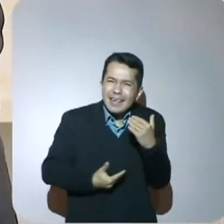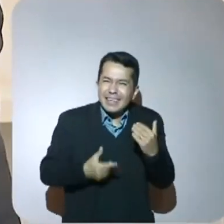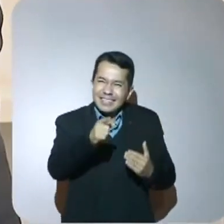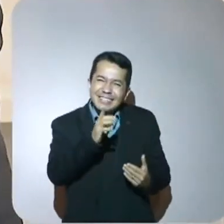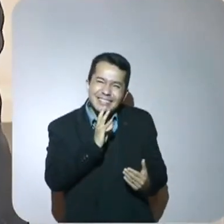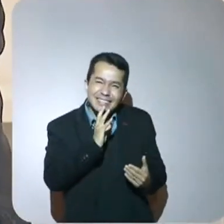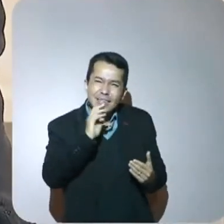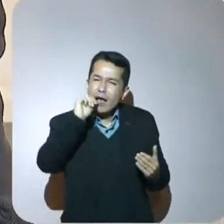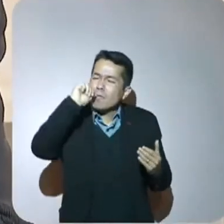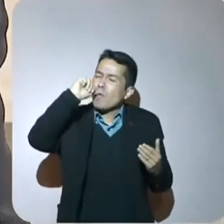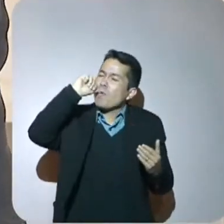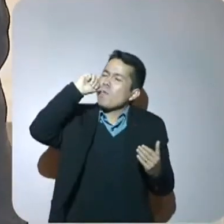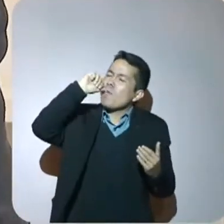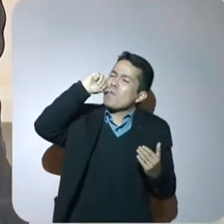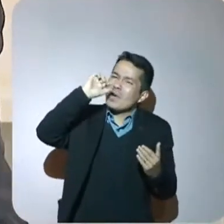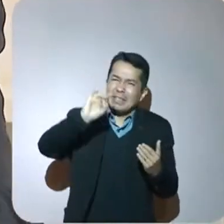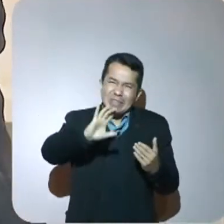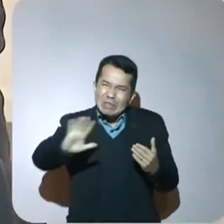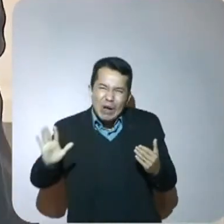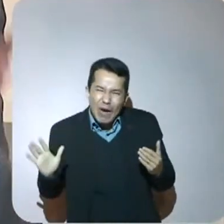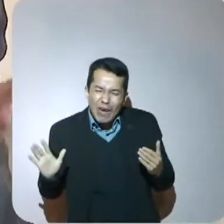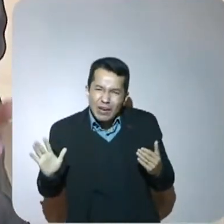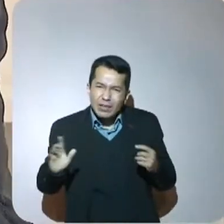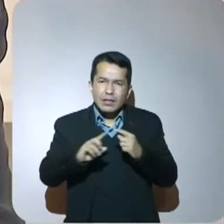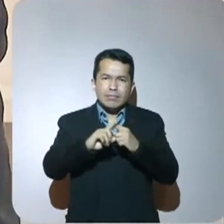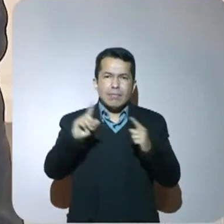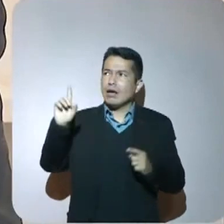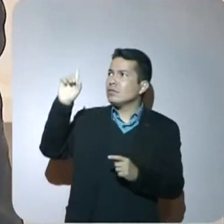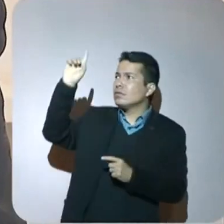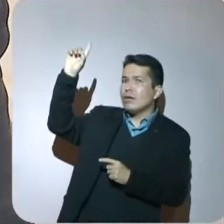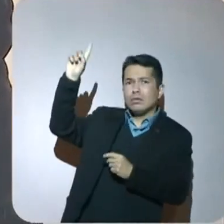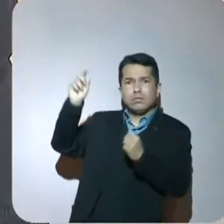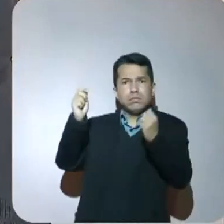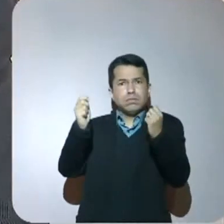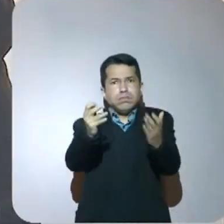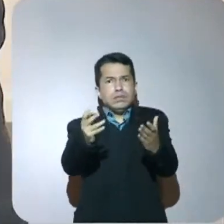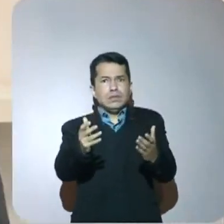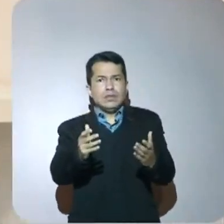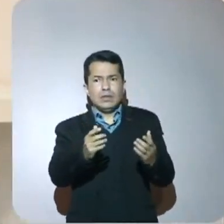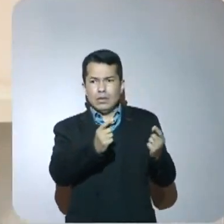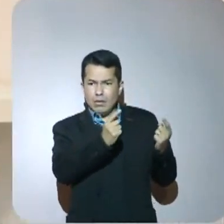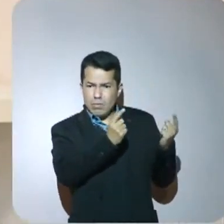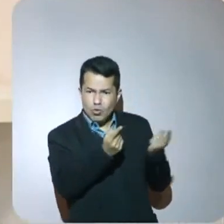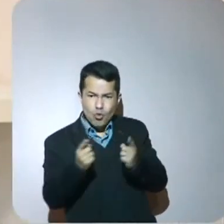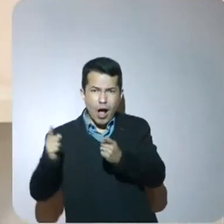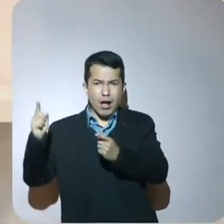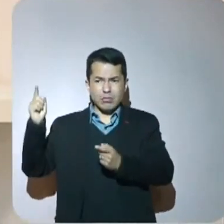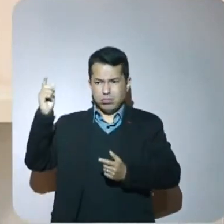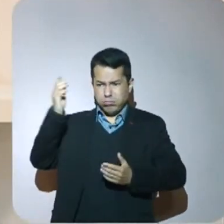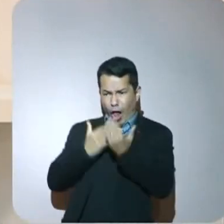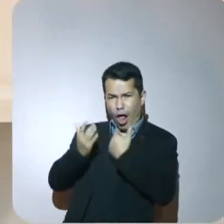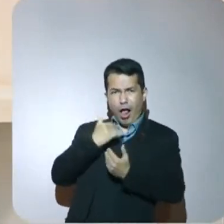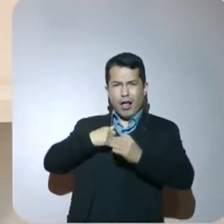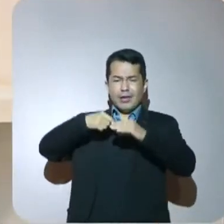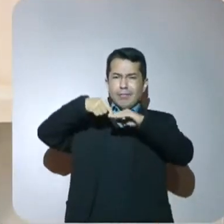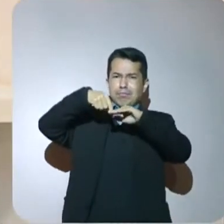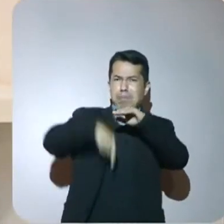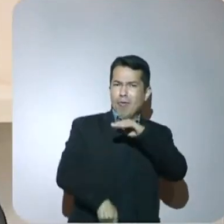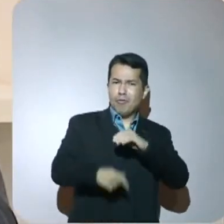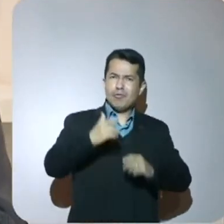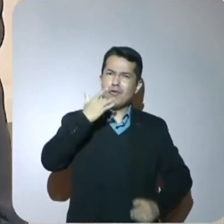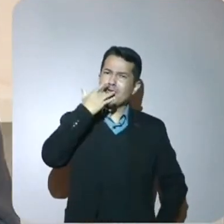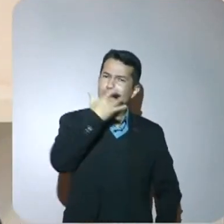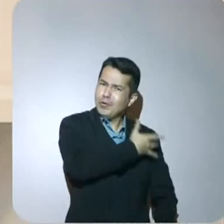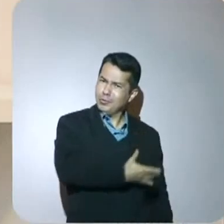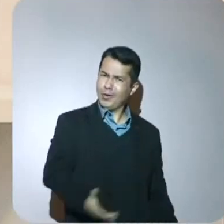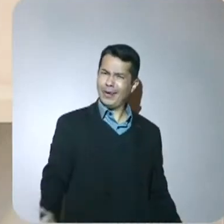quando podem desfrutar das iguarias da palavra de Deus. E nesse tempo